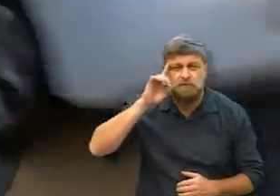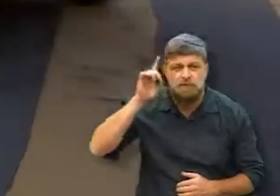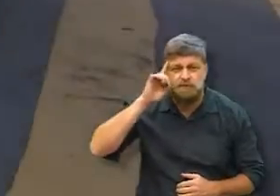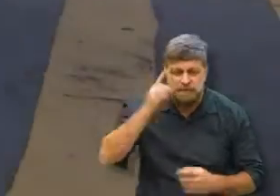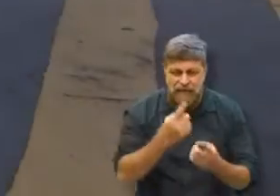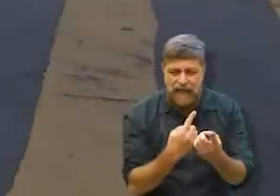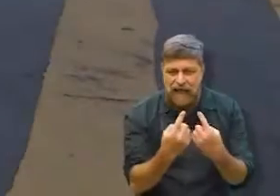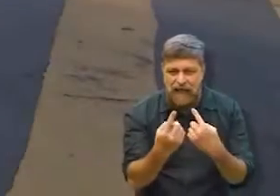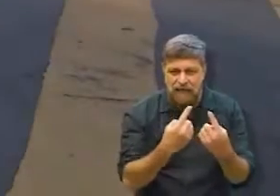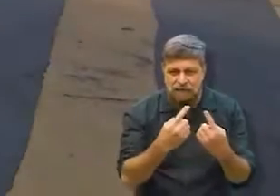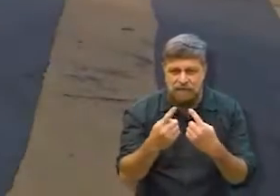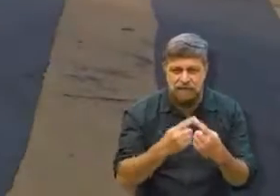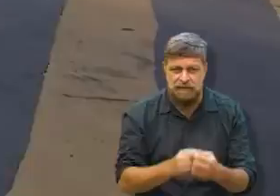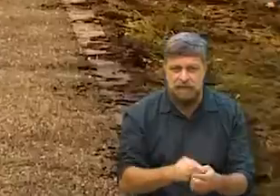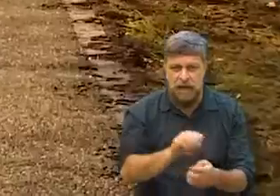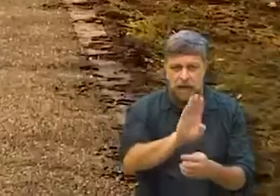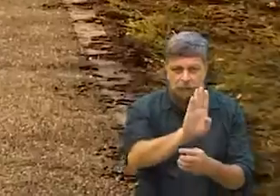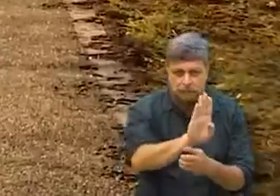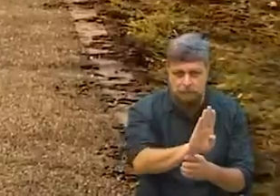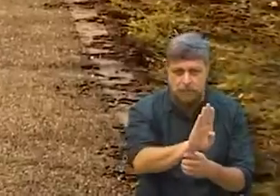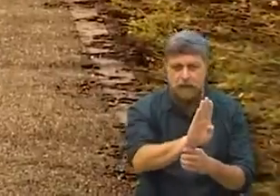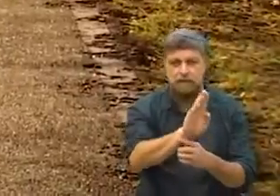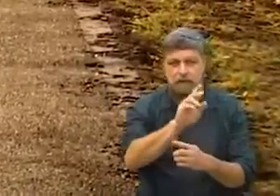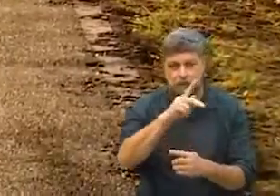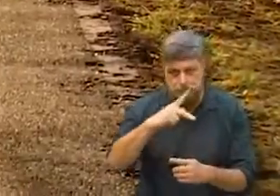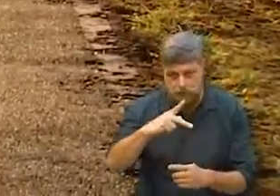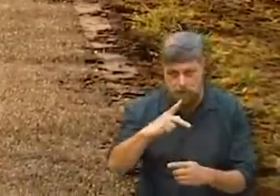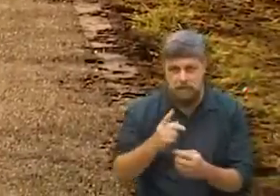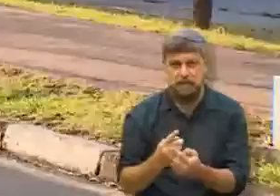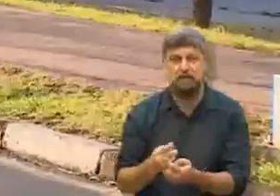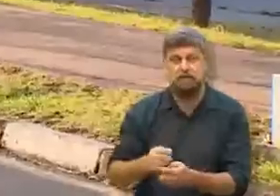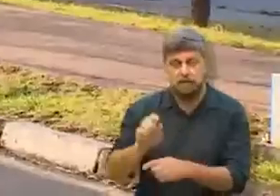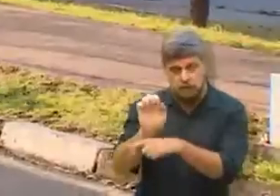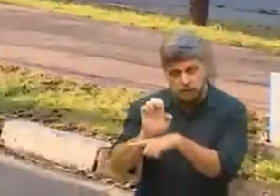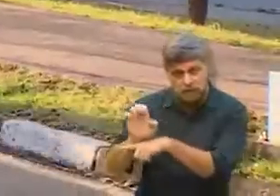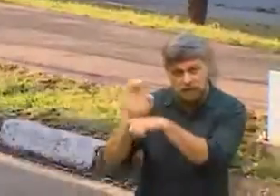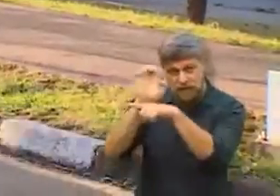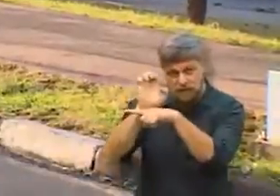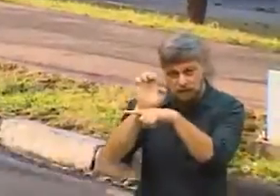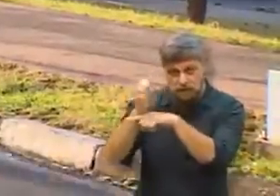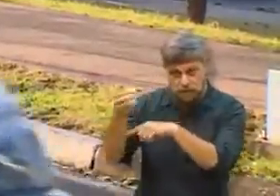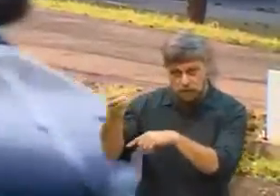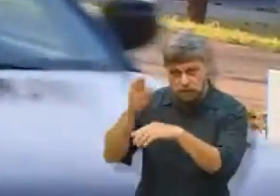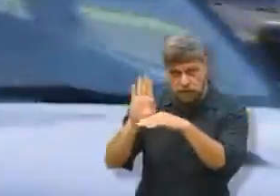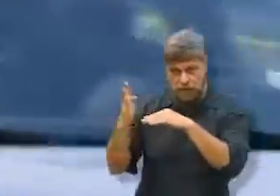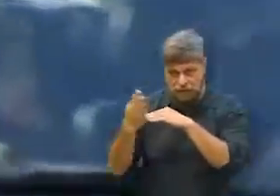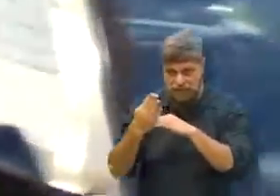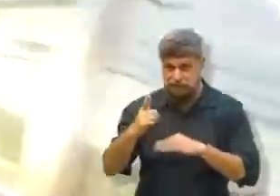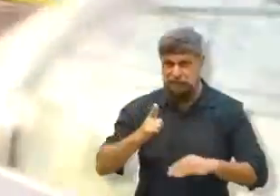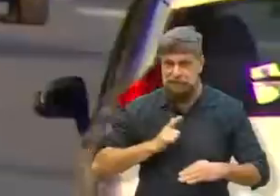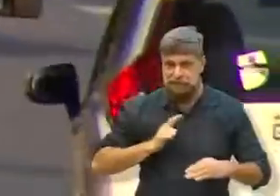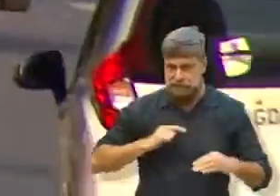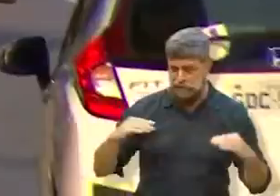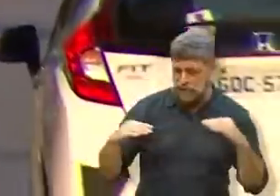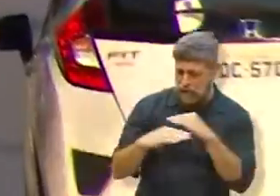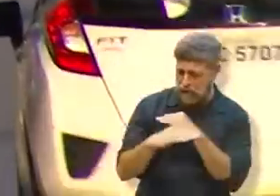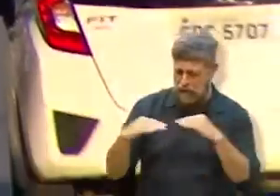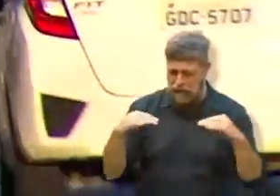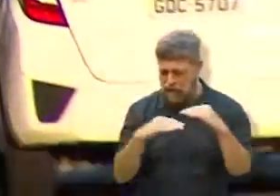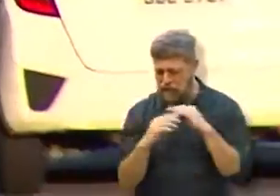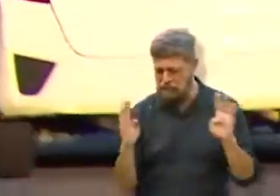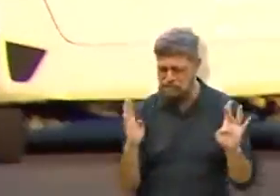Todos os dias, a Avenida Baden-Powell, no Jardim Nova Europa, em Campinas, é palco de uma intensa disputa por espaço